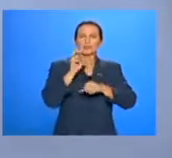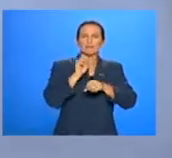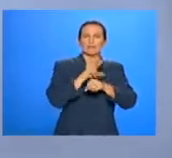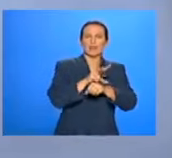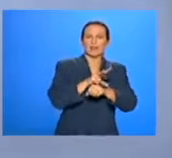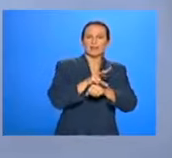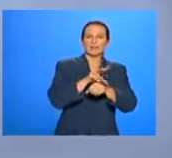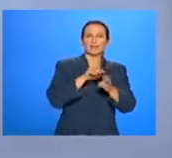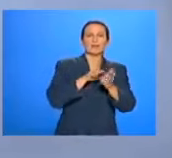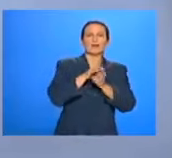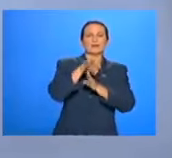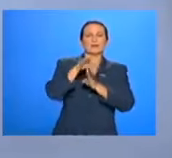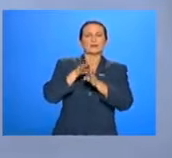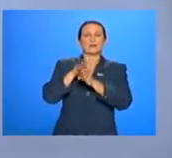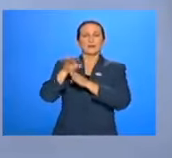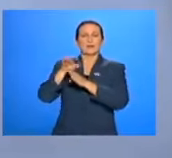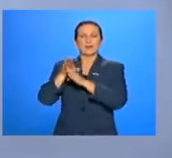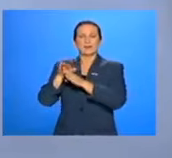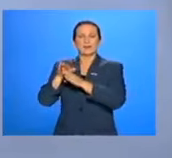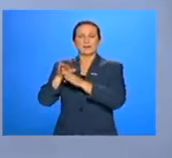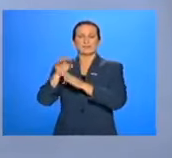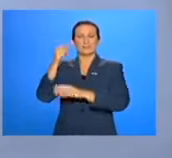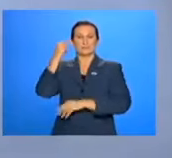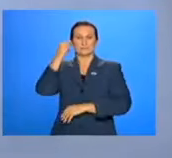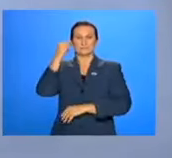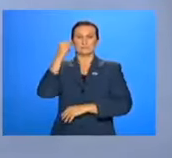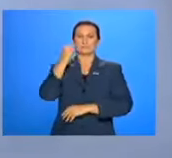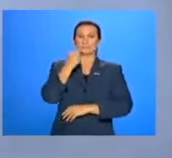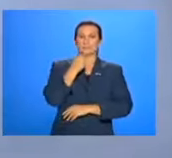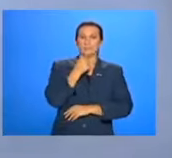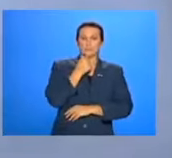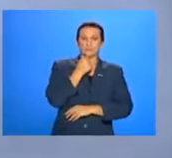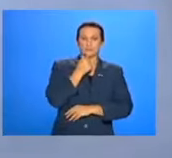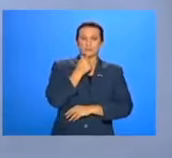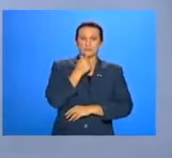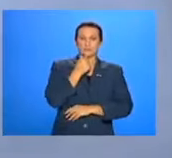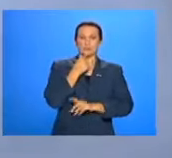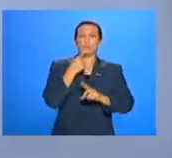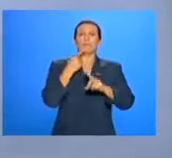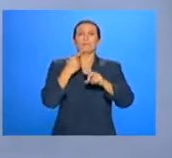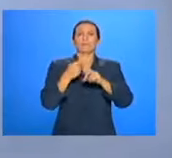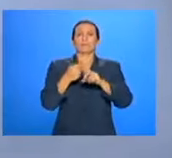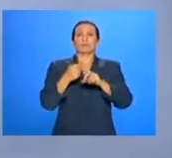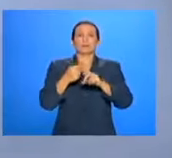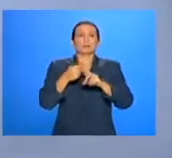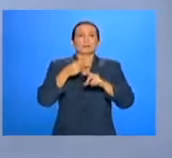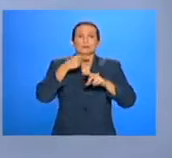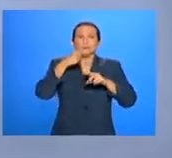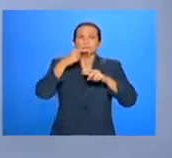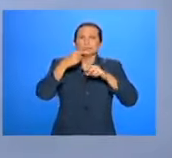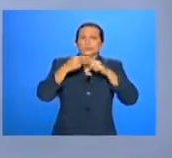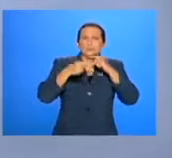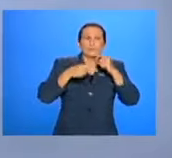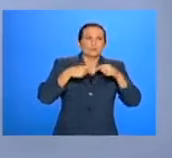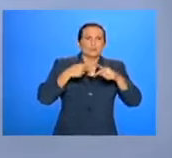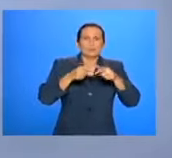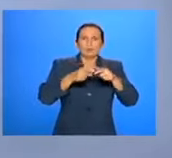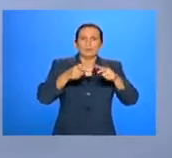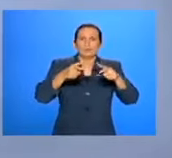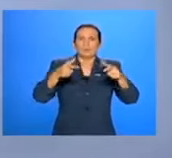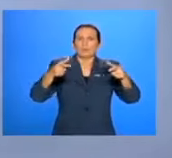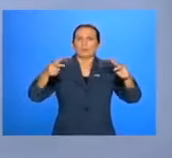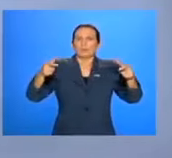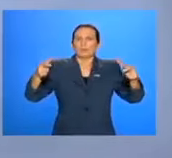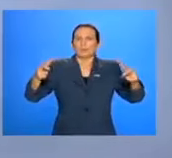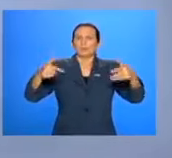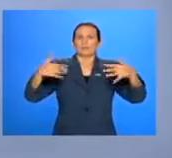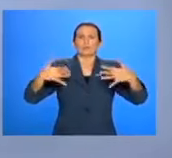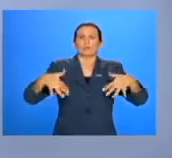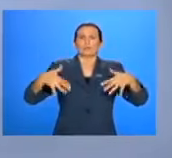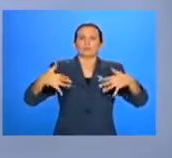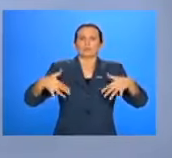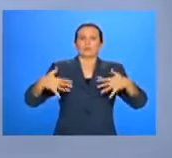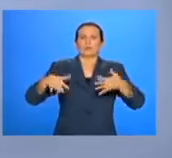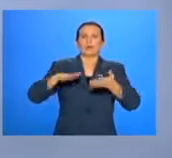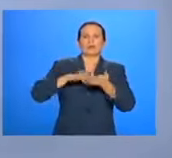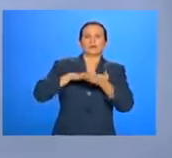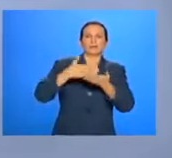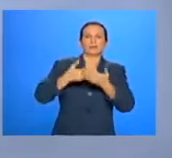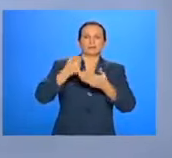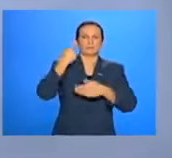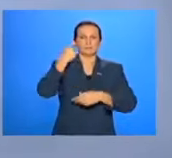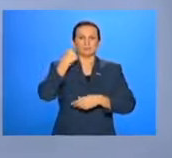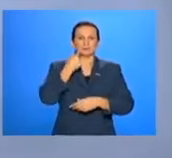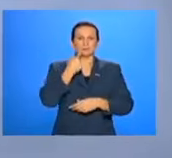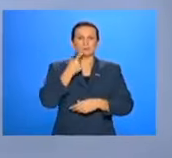que, imediatamente, não conseguia atender à demanda da comunidade surda. Em